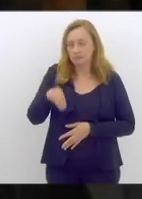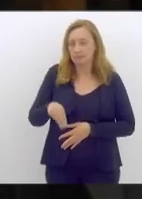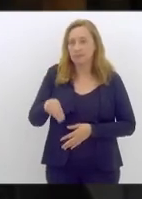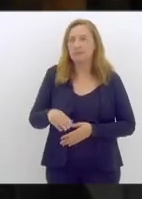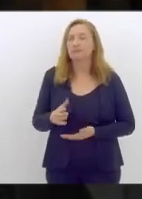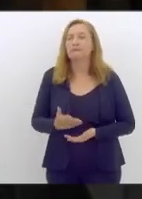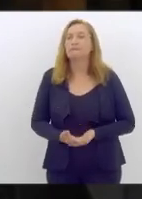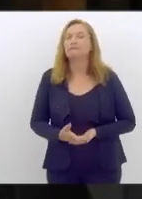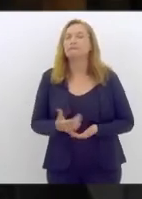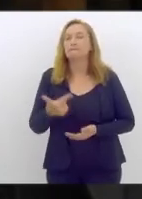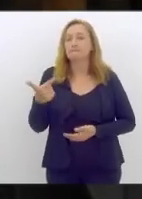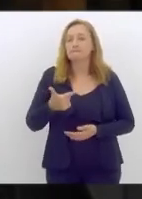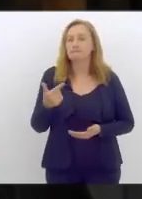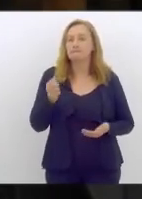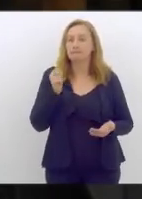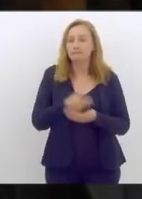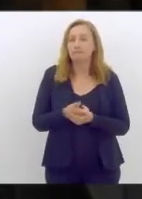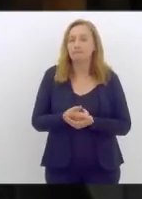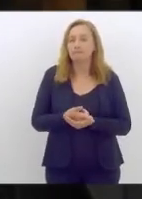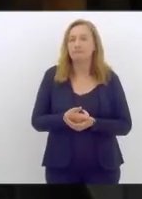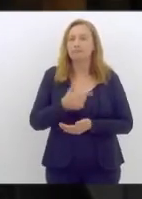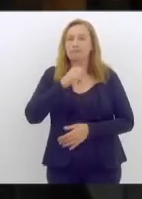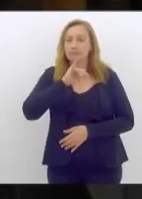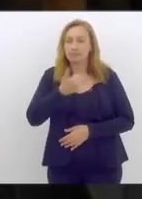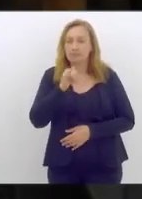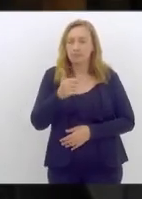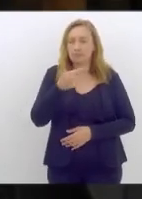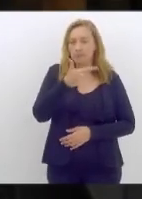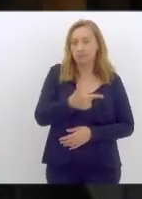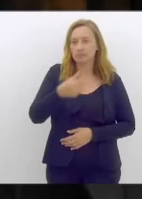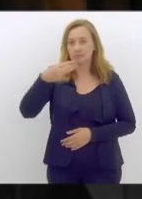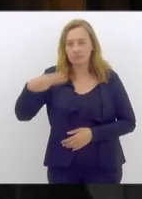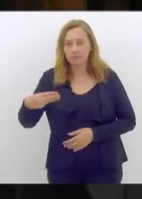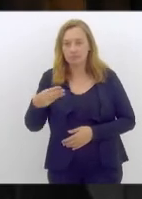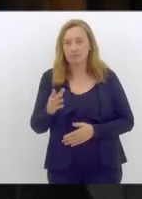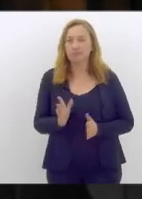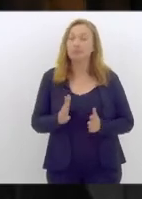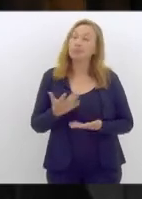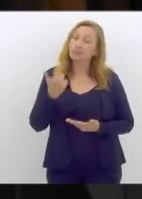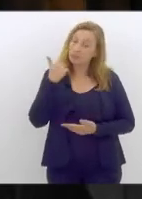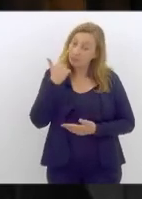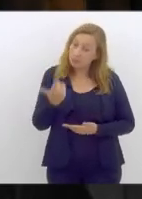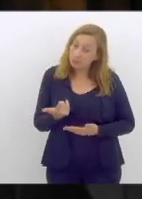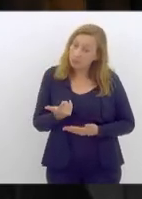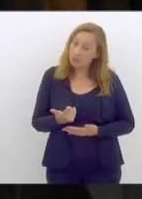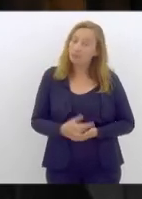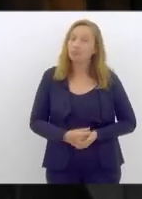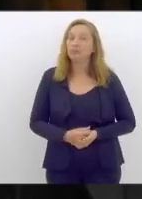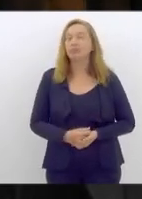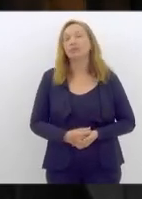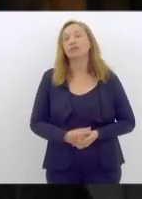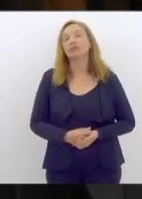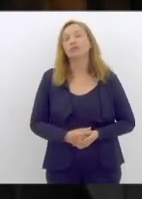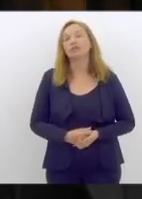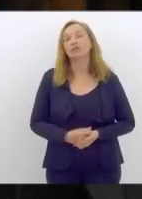a segunda teria que ser paga em janeiro de 23 e conforme estamos contratando